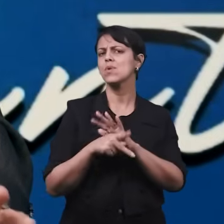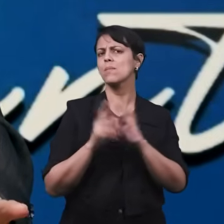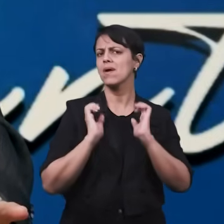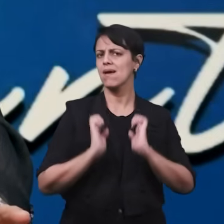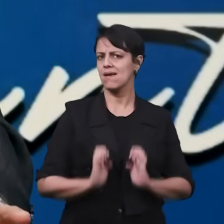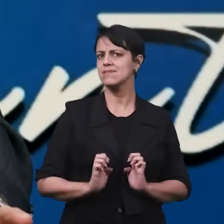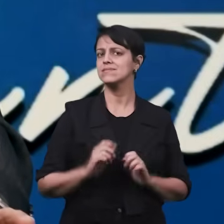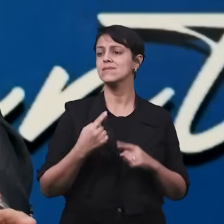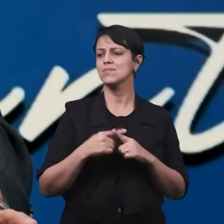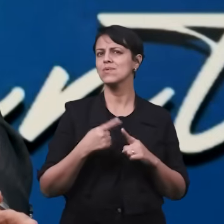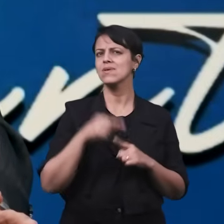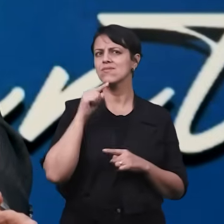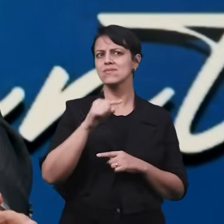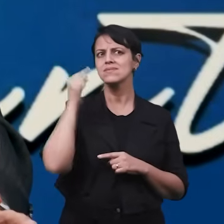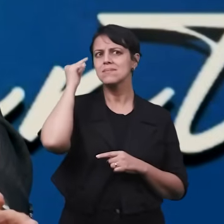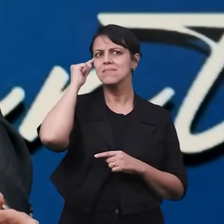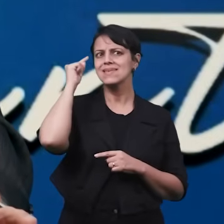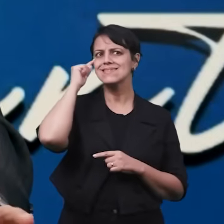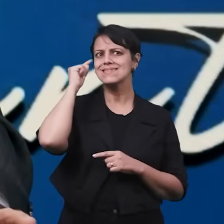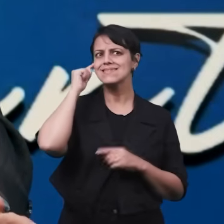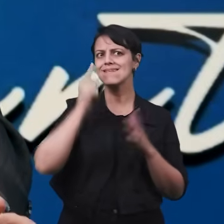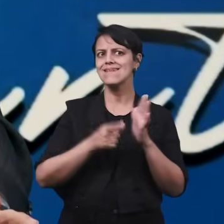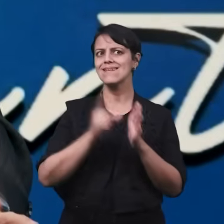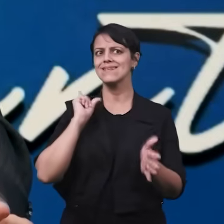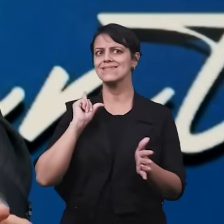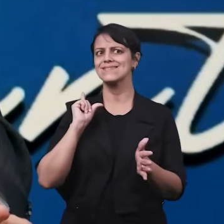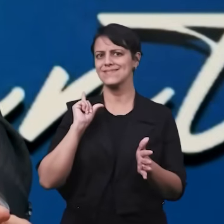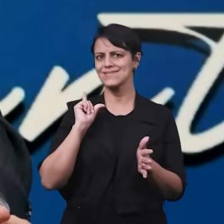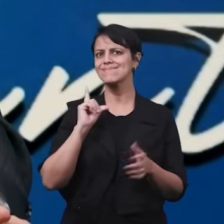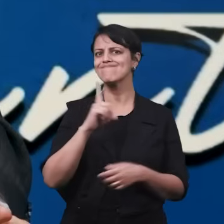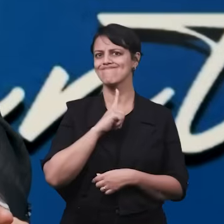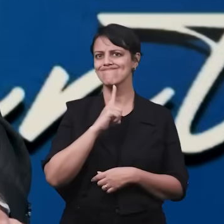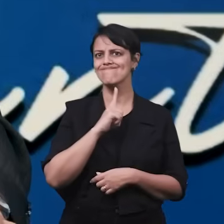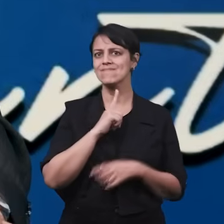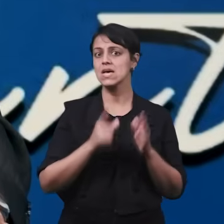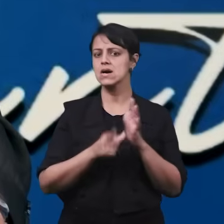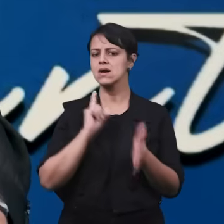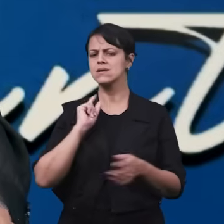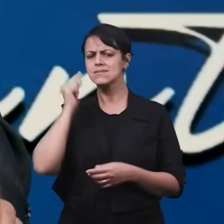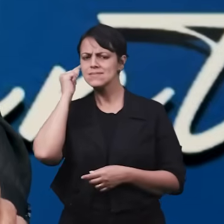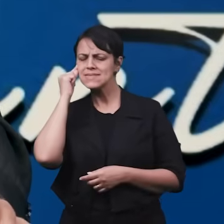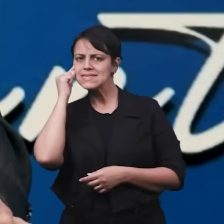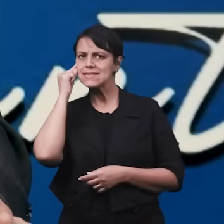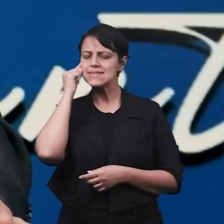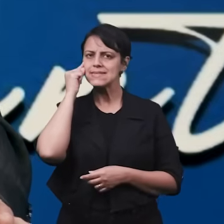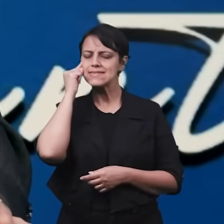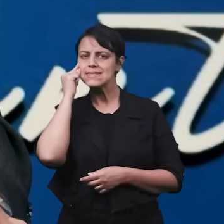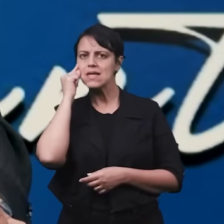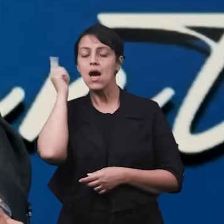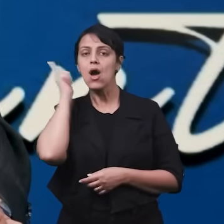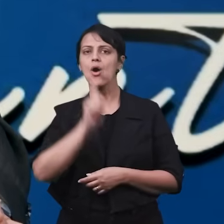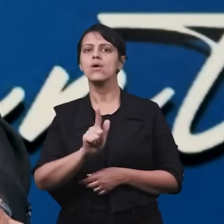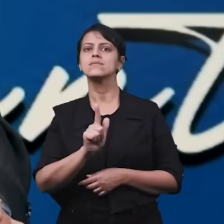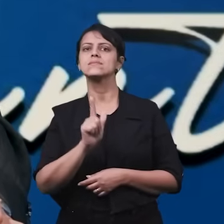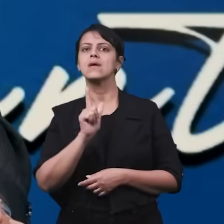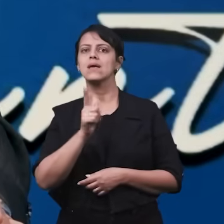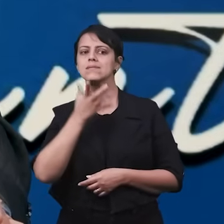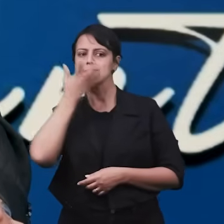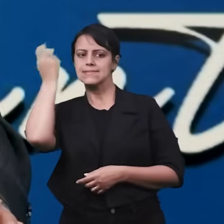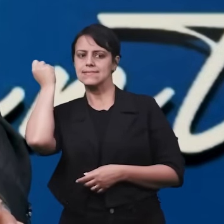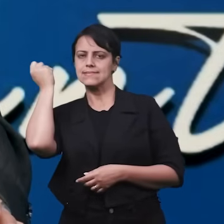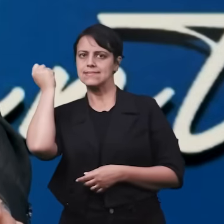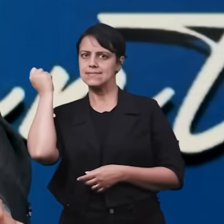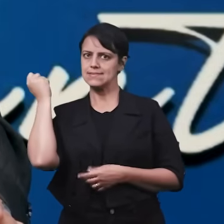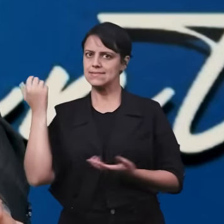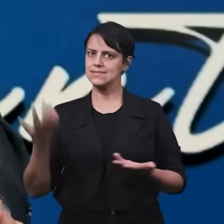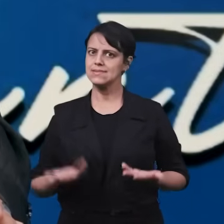você pensa duas vezes antes de falar alguma coisa, você consegue escapar de